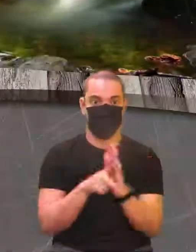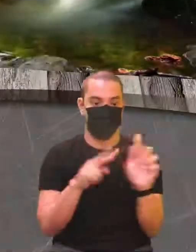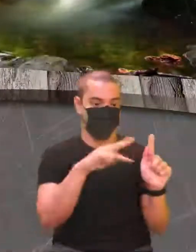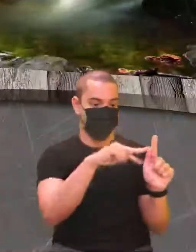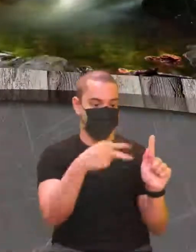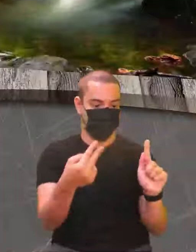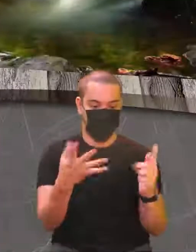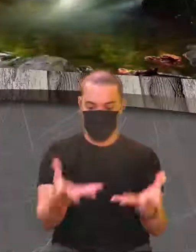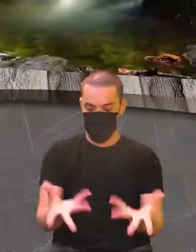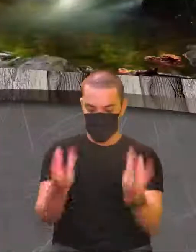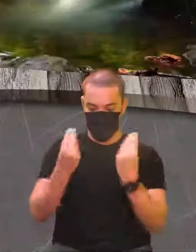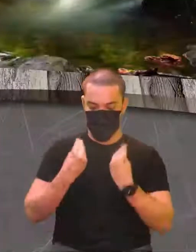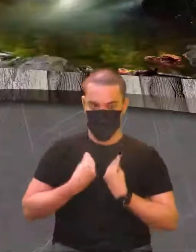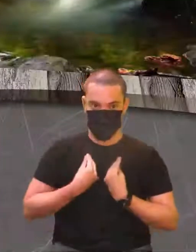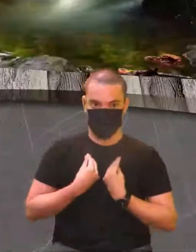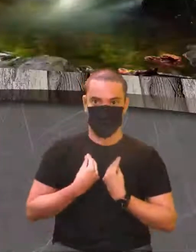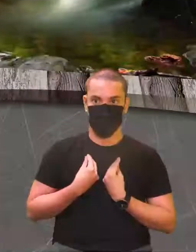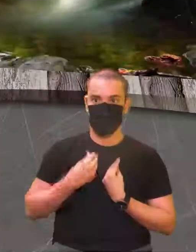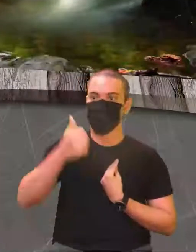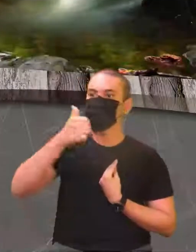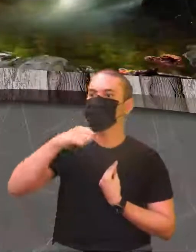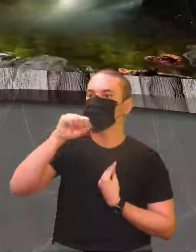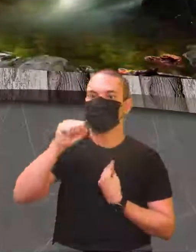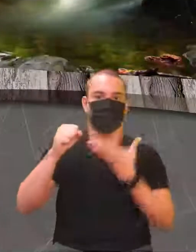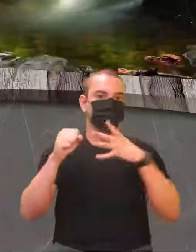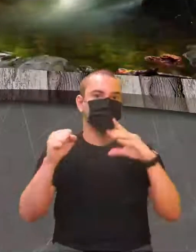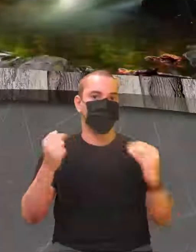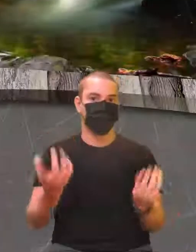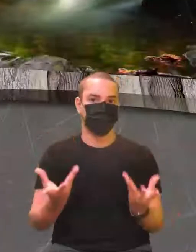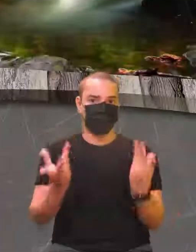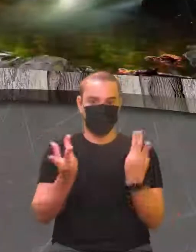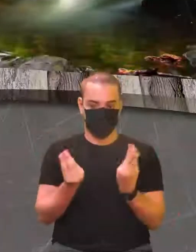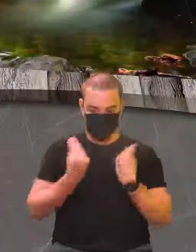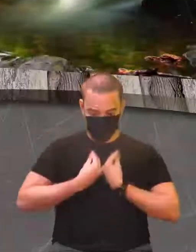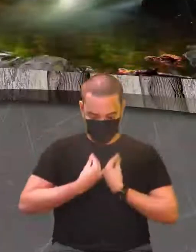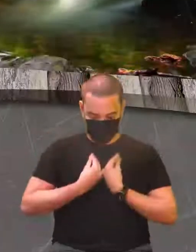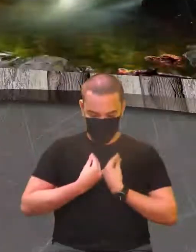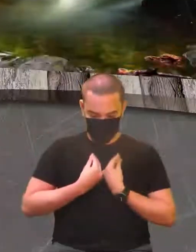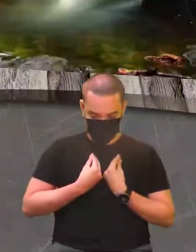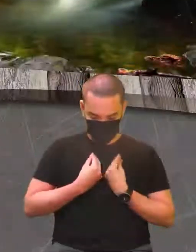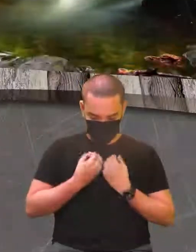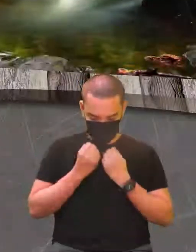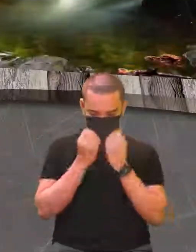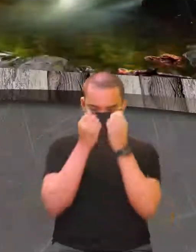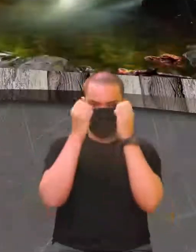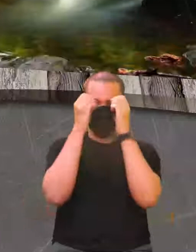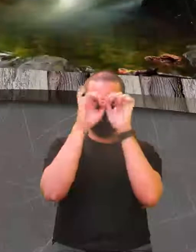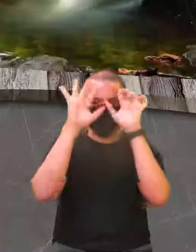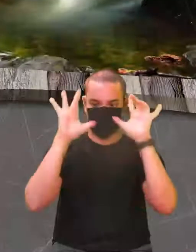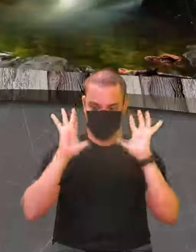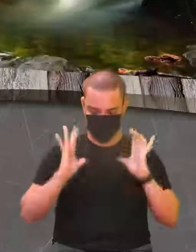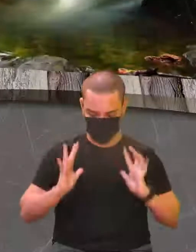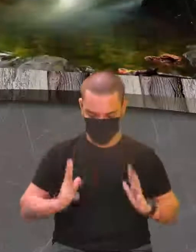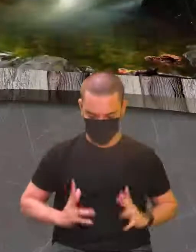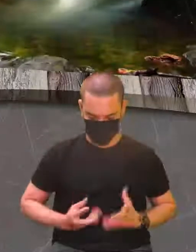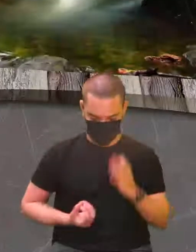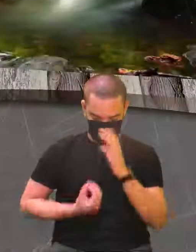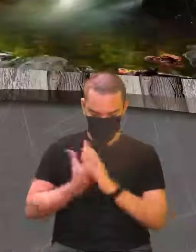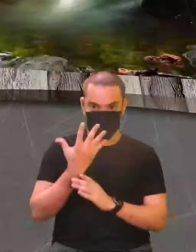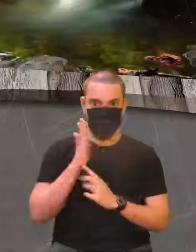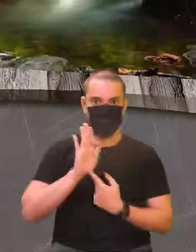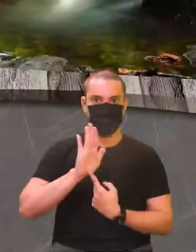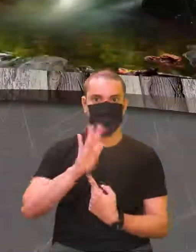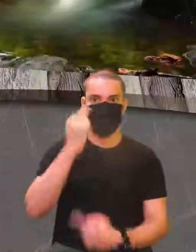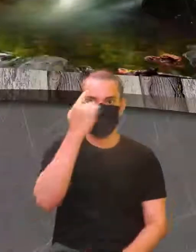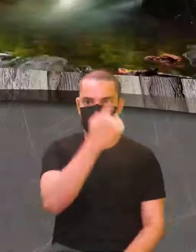recebe dos nossos antecessores, né? Dos nossos ancestrais, eles são expressados na forma de fenótipo, né?